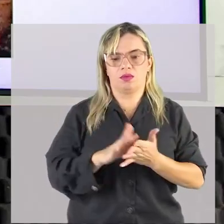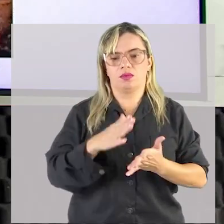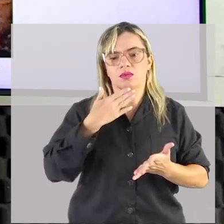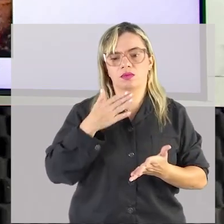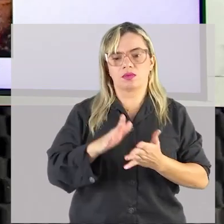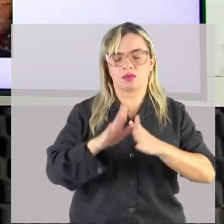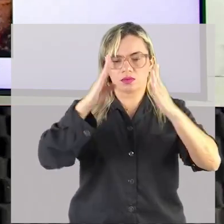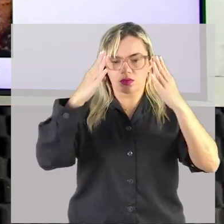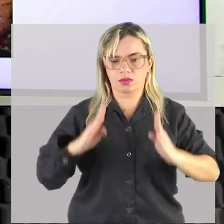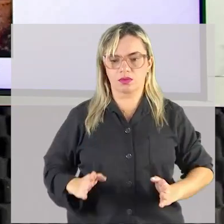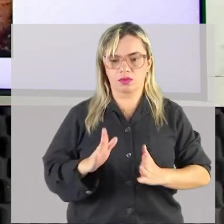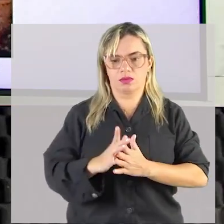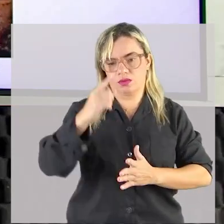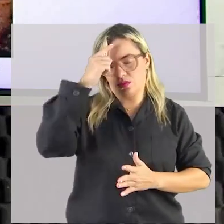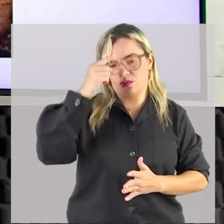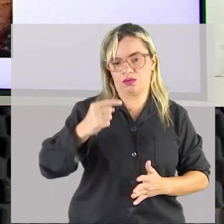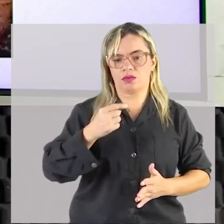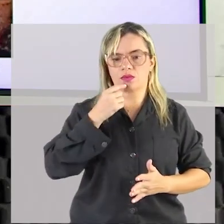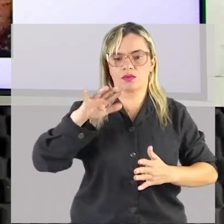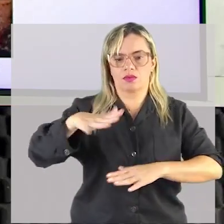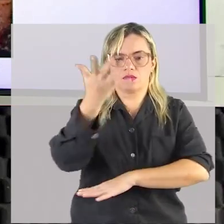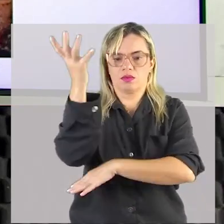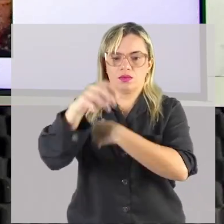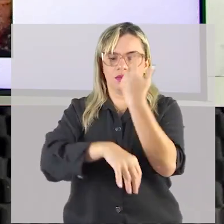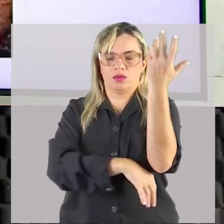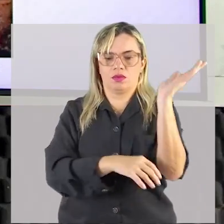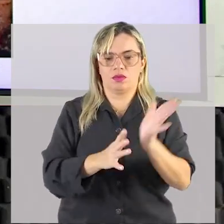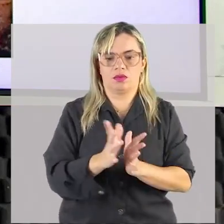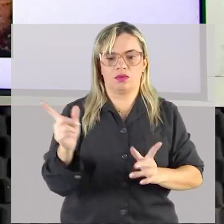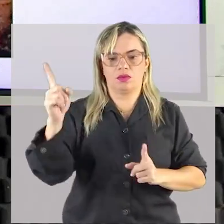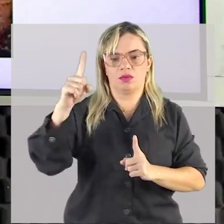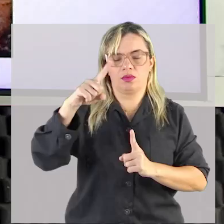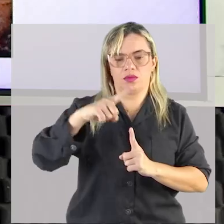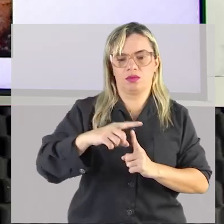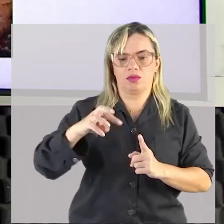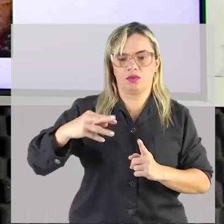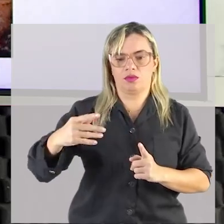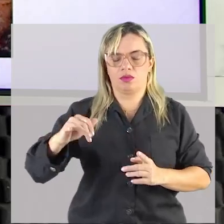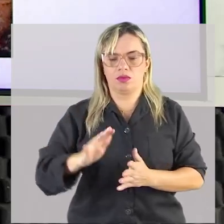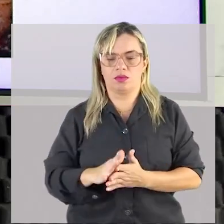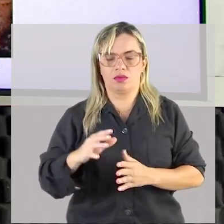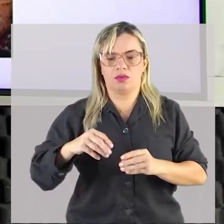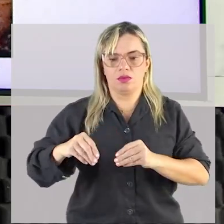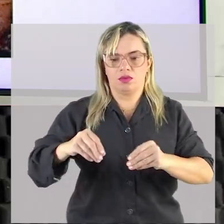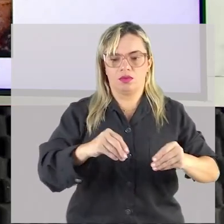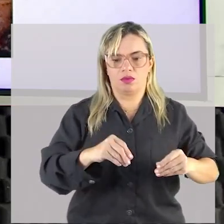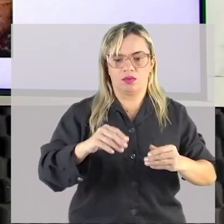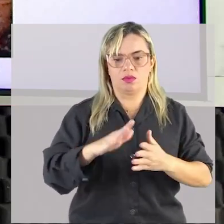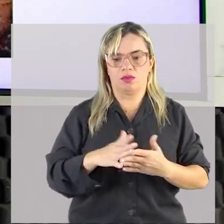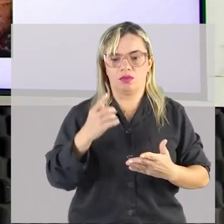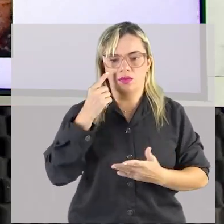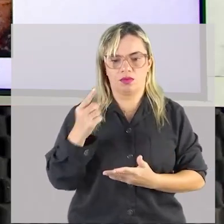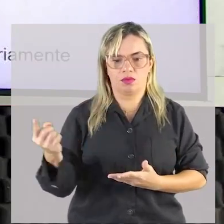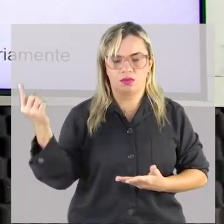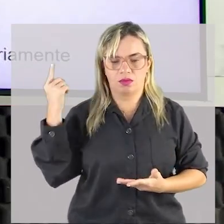pede que analise a figura de uma árvore típica da mata de terra firme.